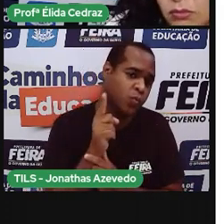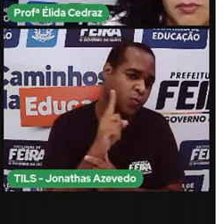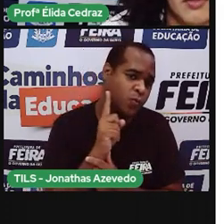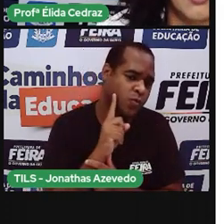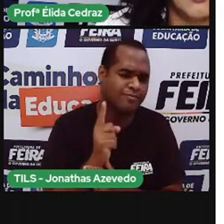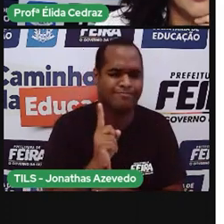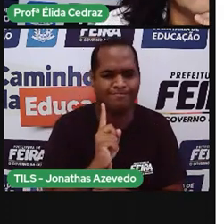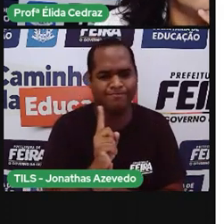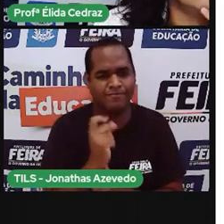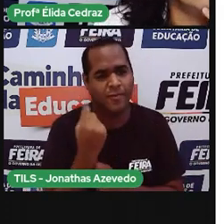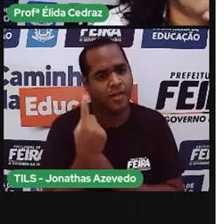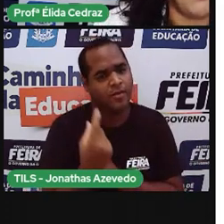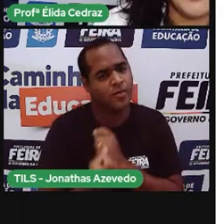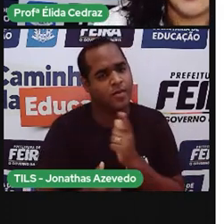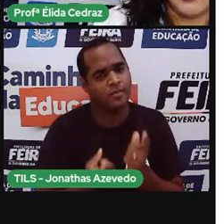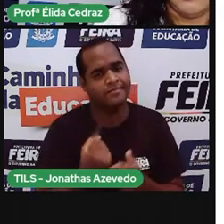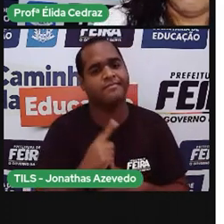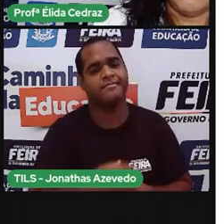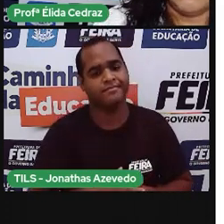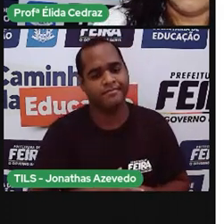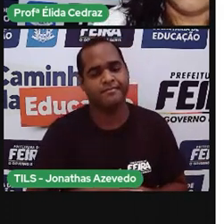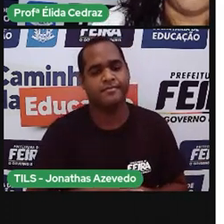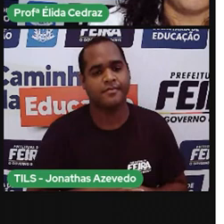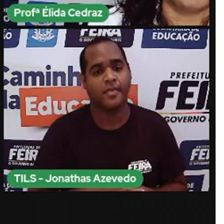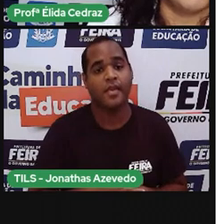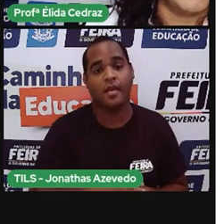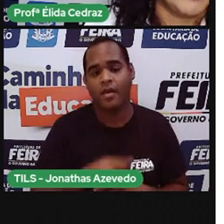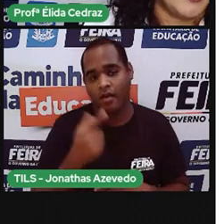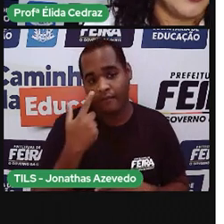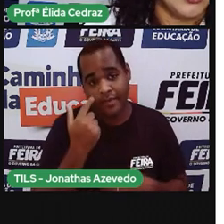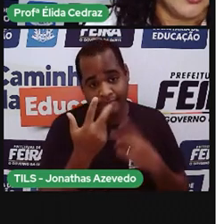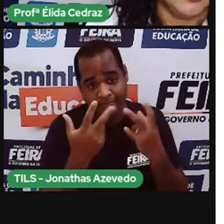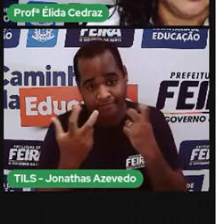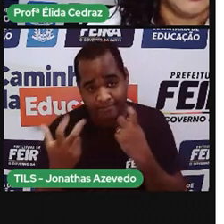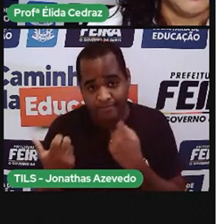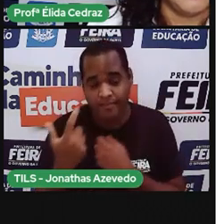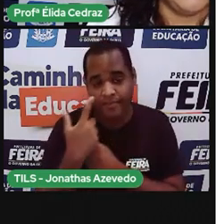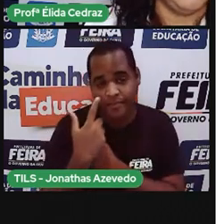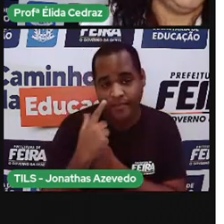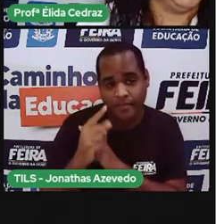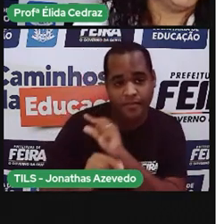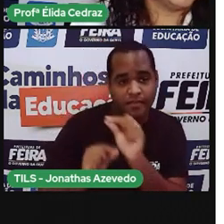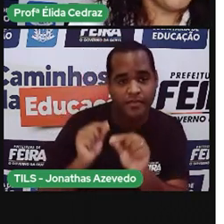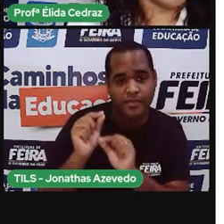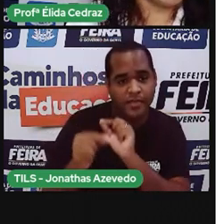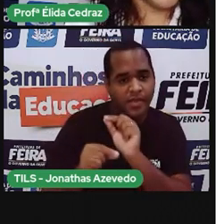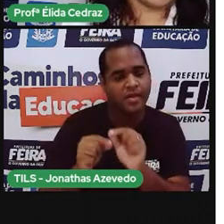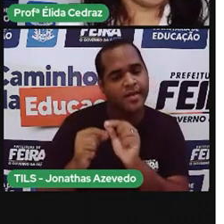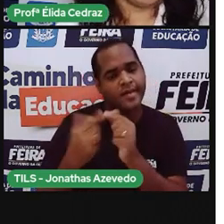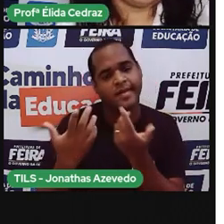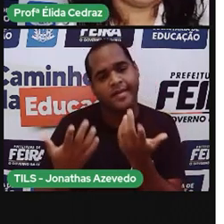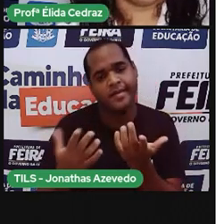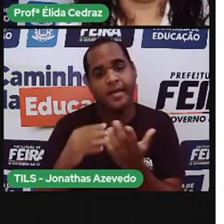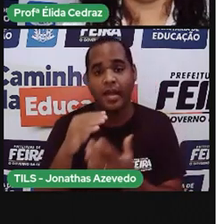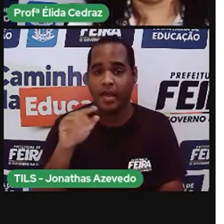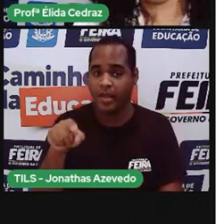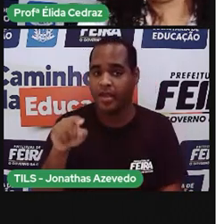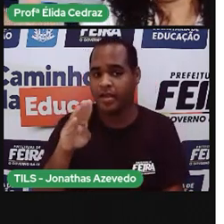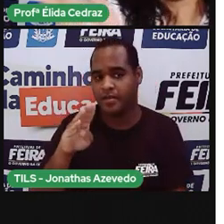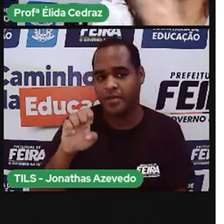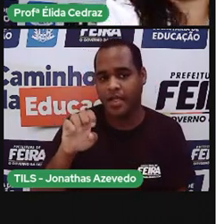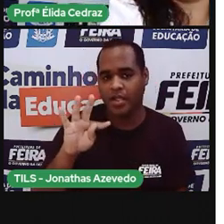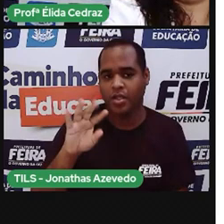bom? Olha aí, você acha que Beto